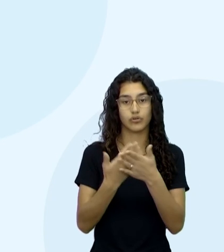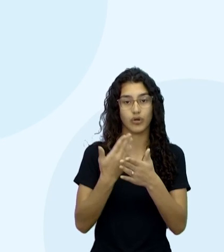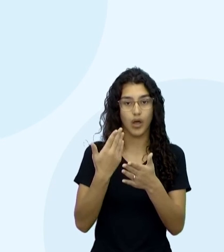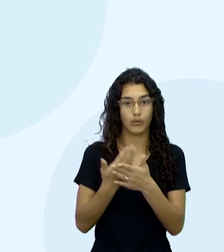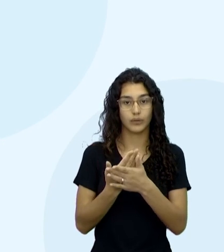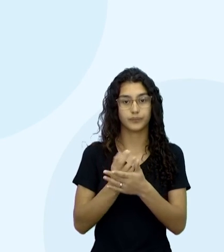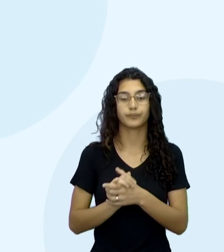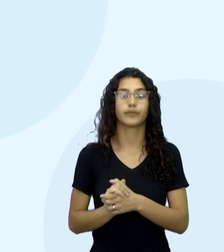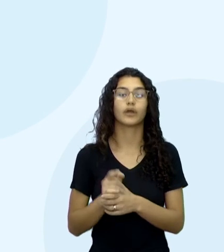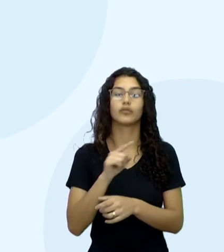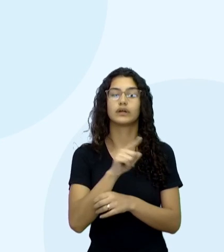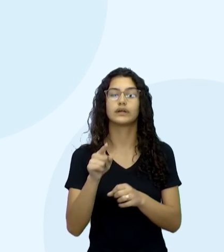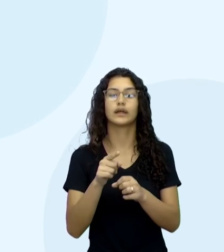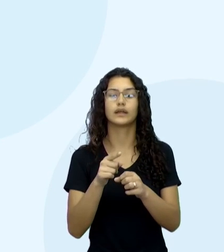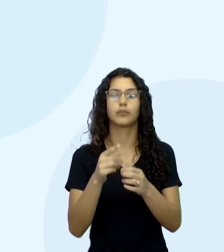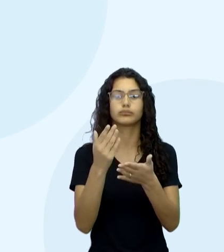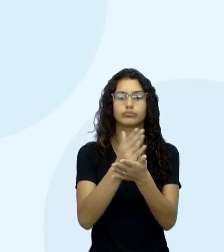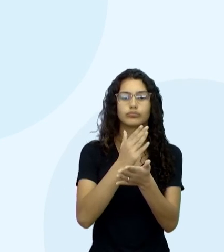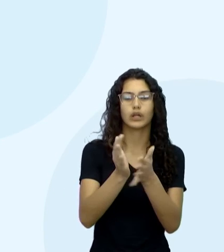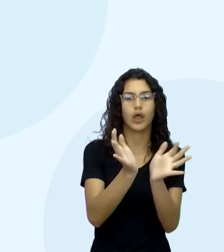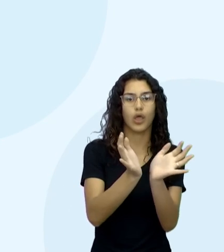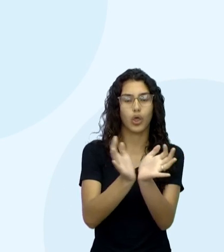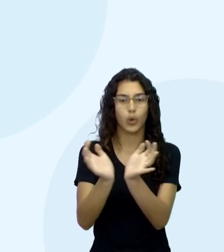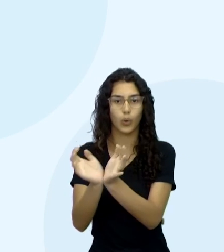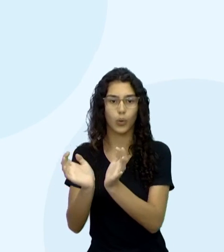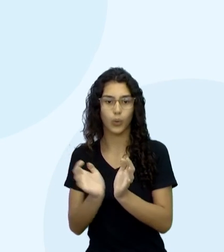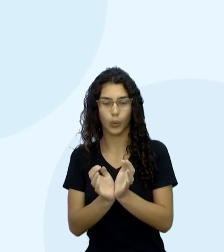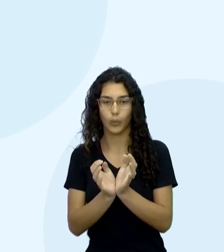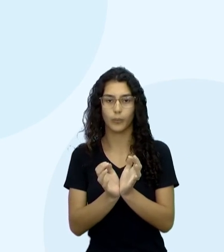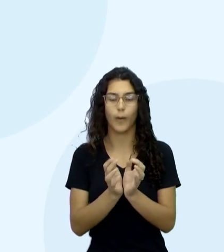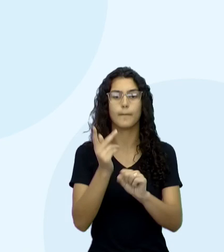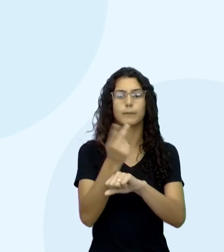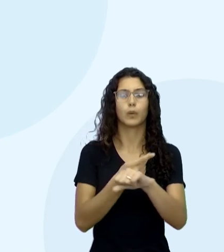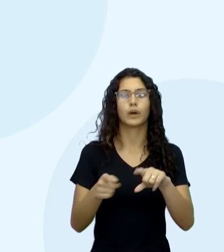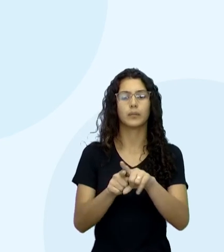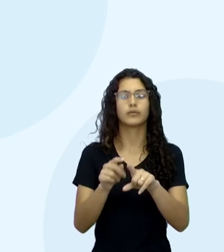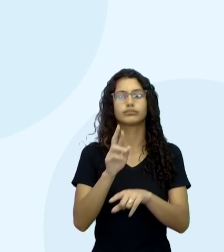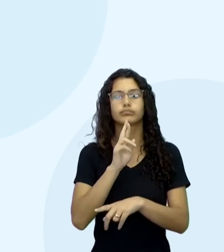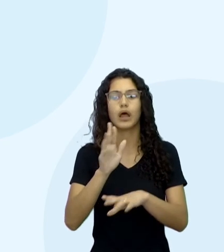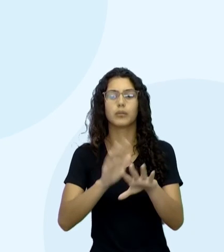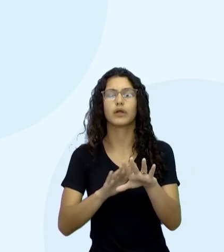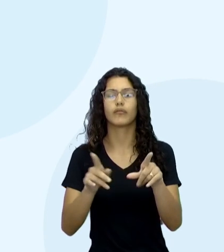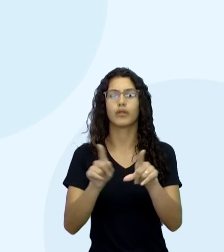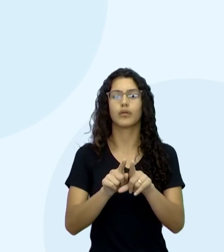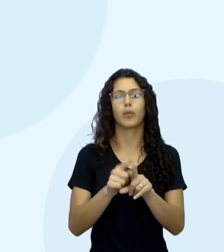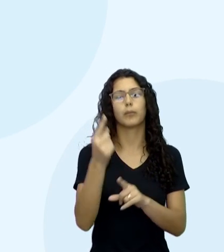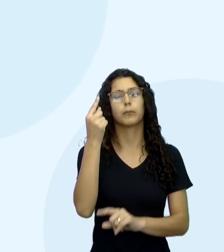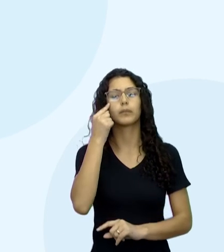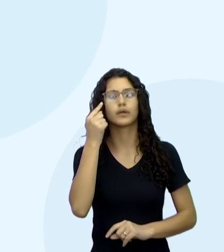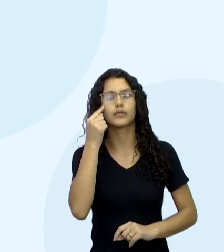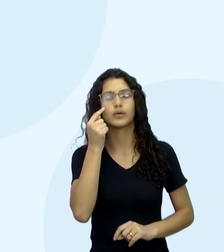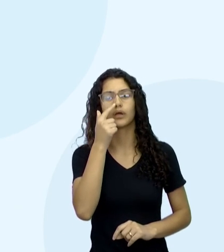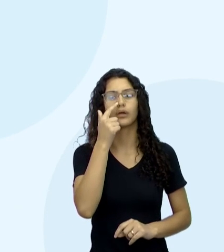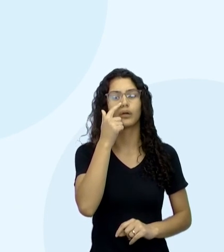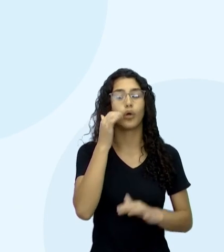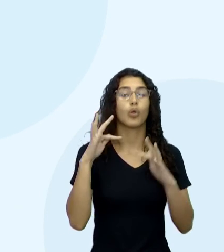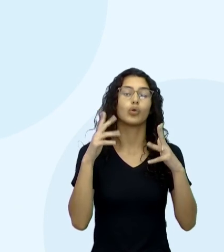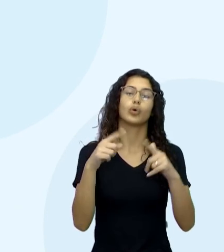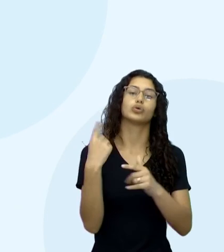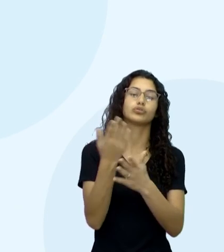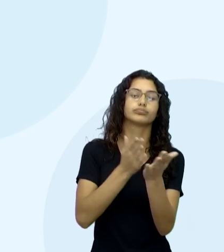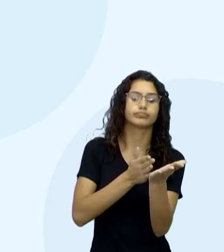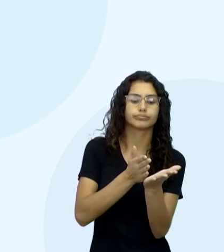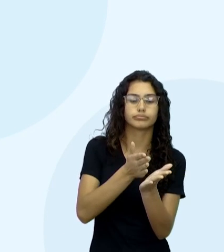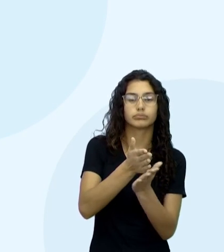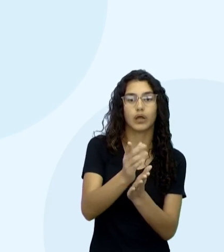então que você se dividam em grupos né e procurem responder levando em consideração então todo o nosso